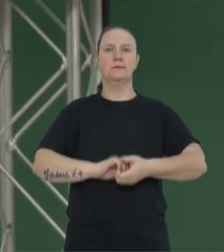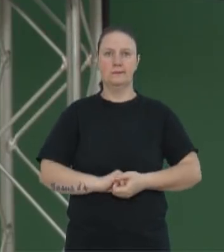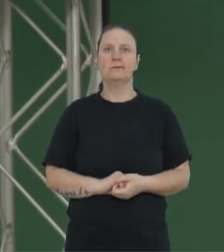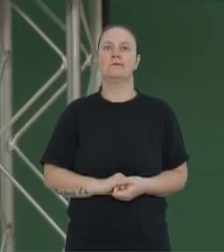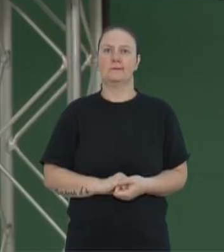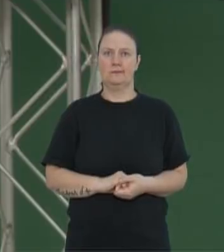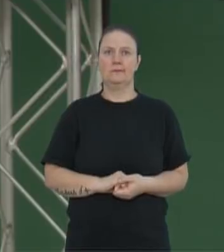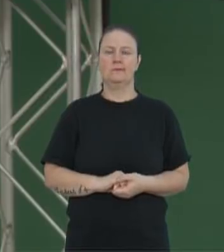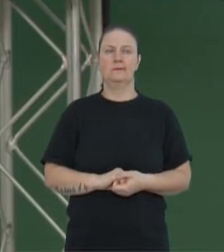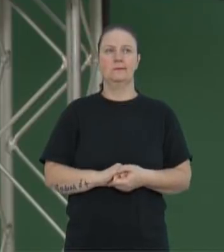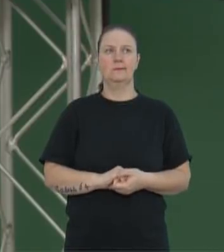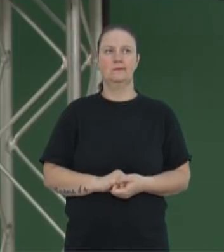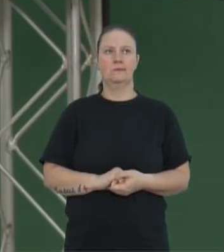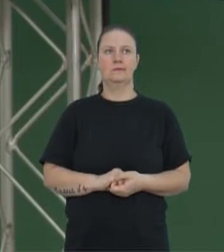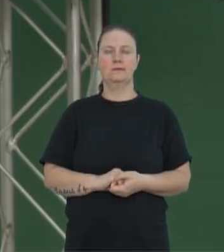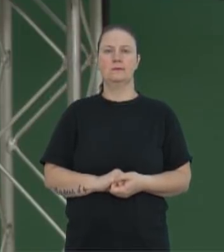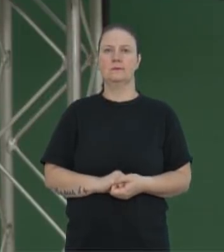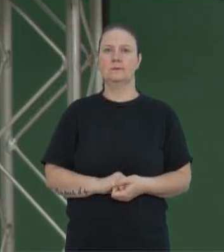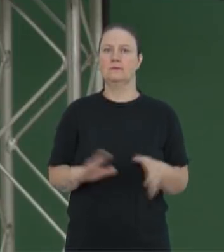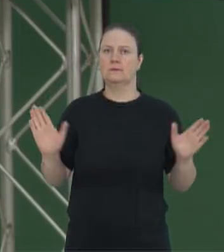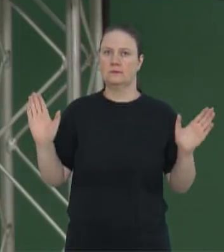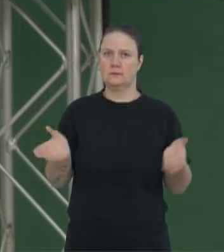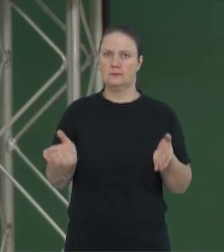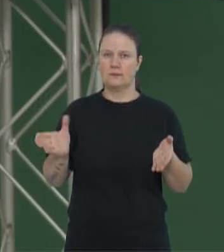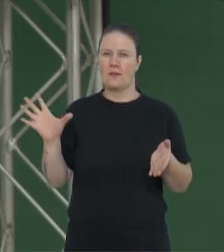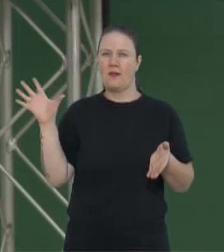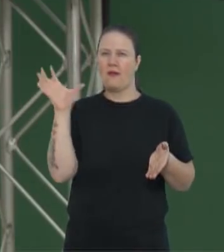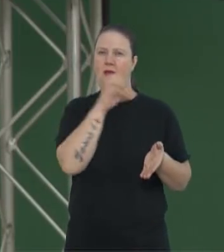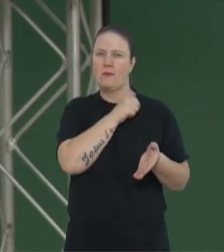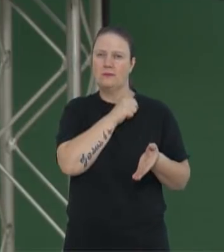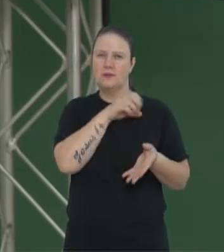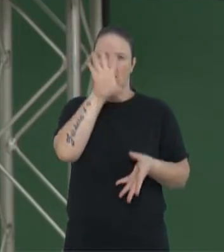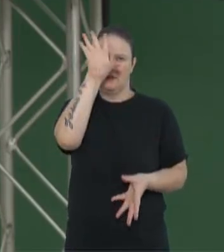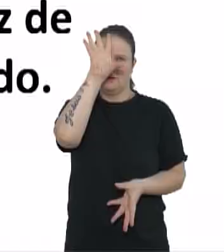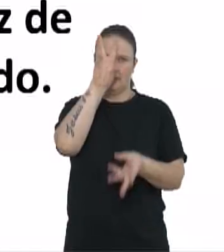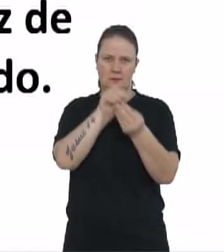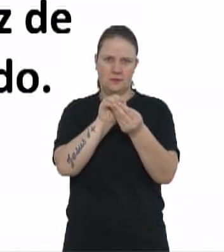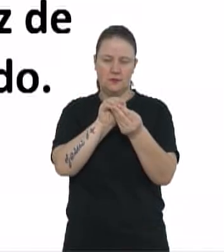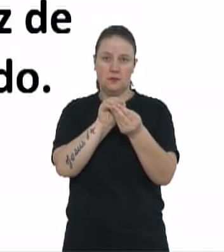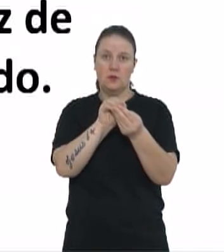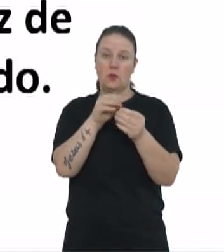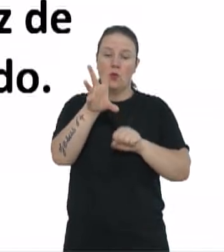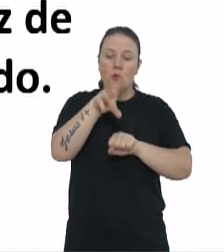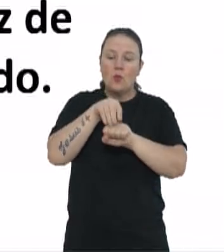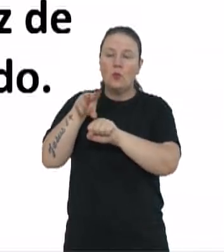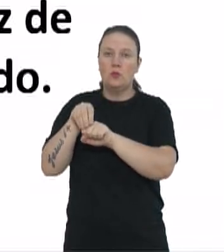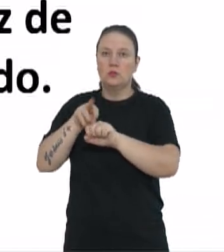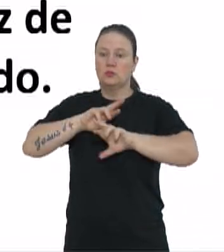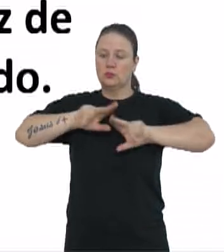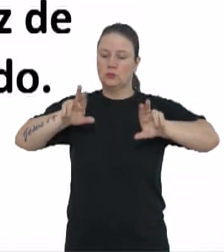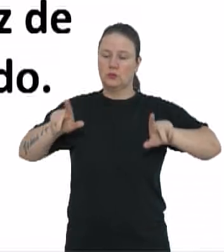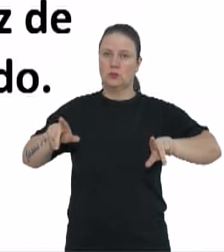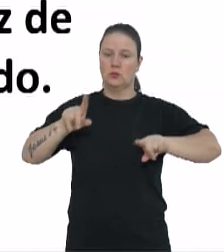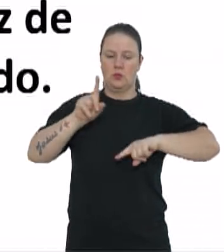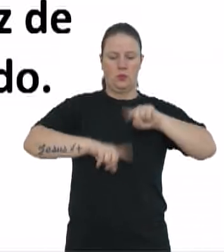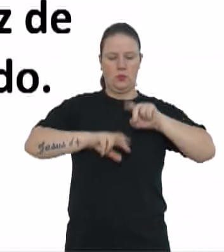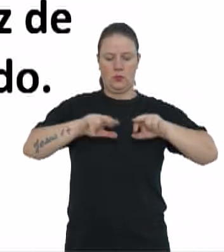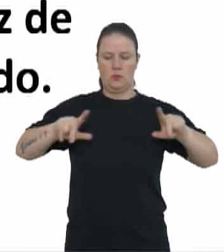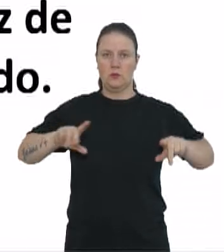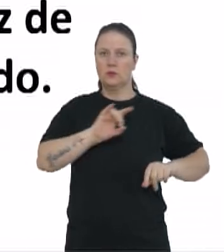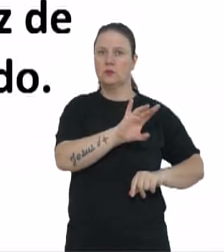Aquela rápida revisão, né? aprendemos os diferentes objetos do nosso cotidiano podem